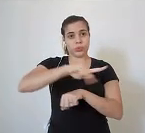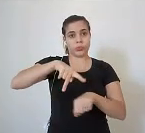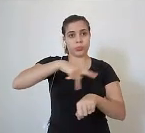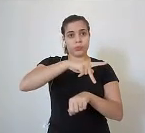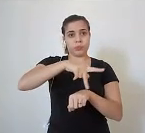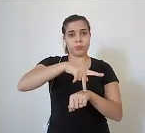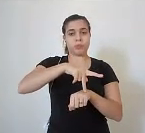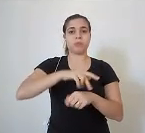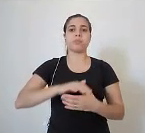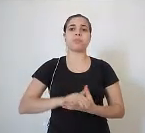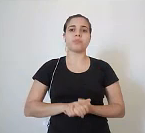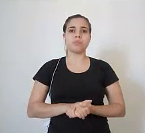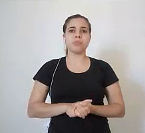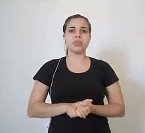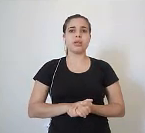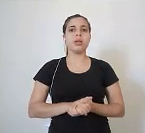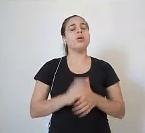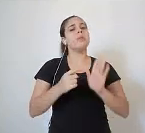nosso país.